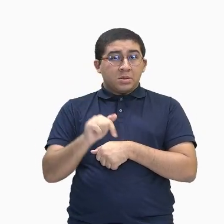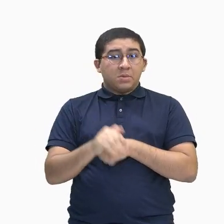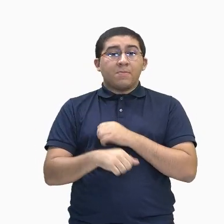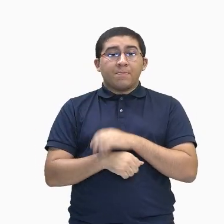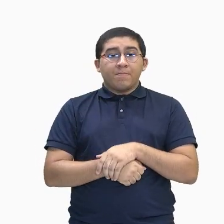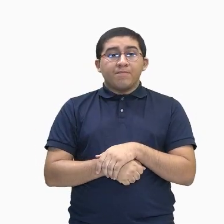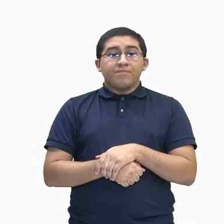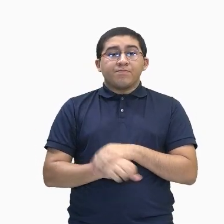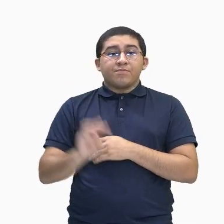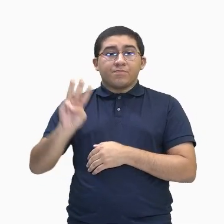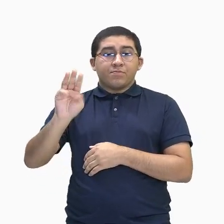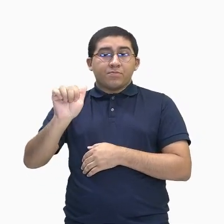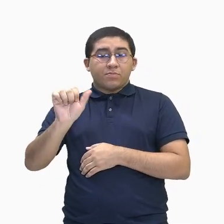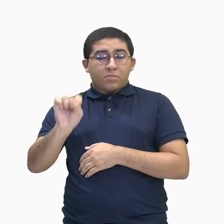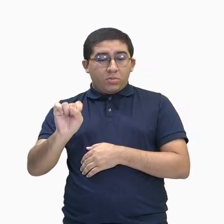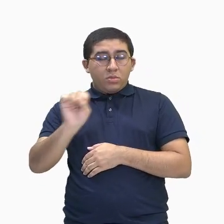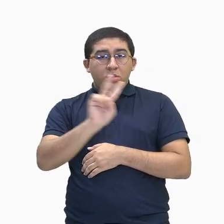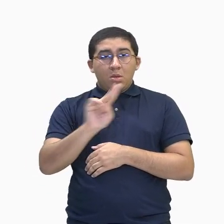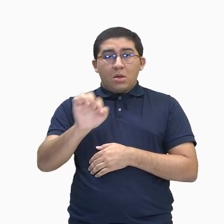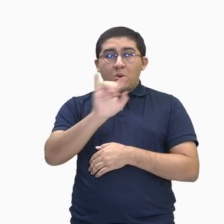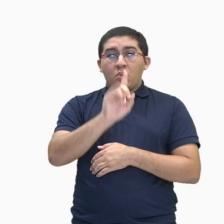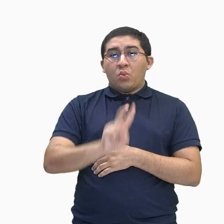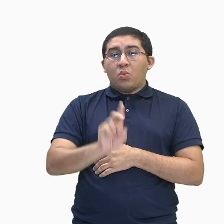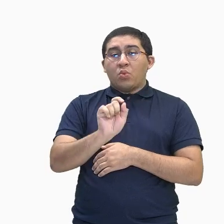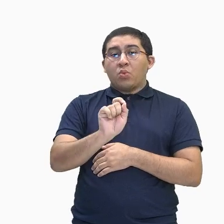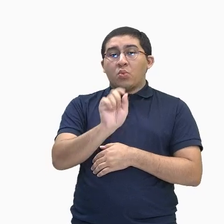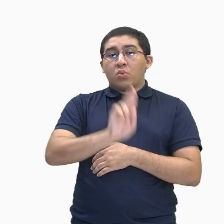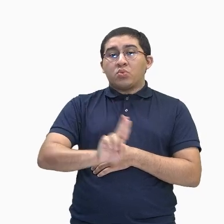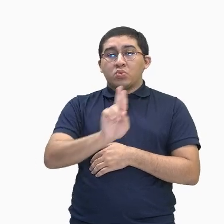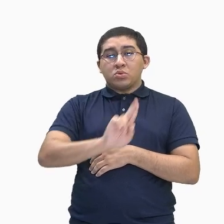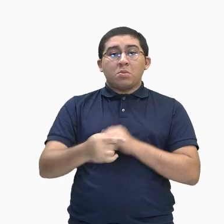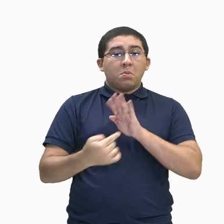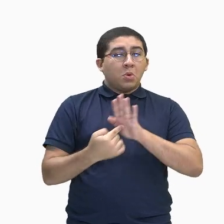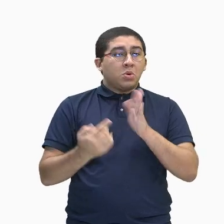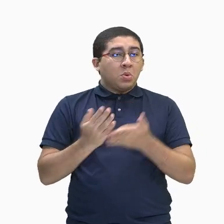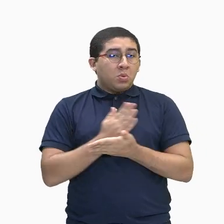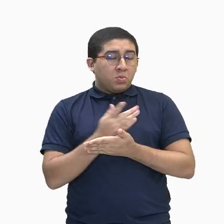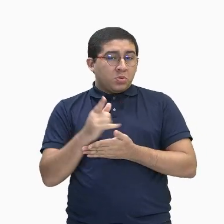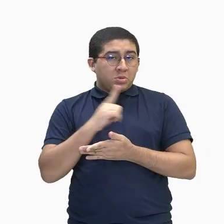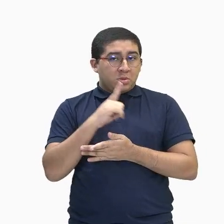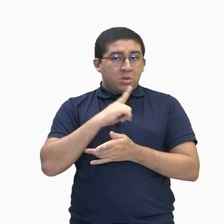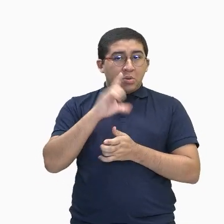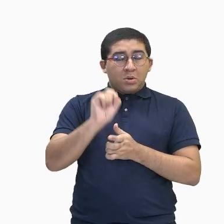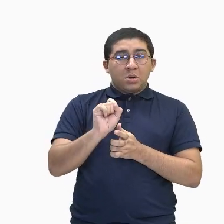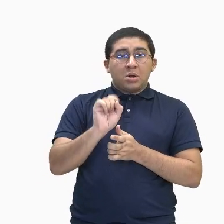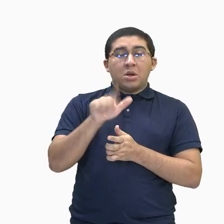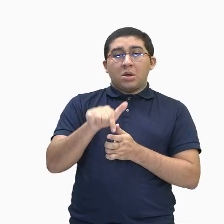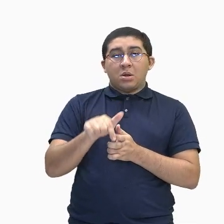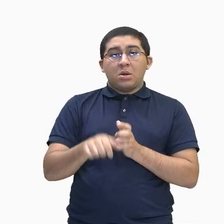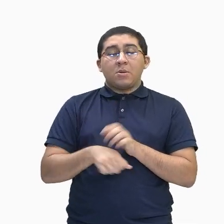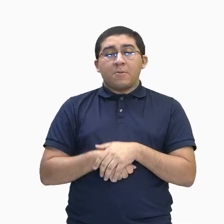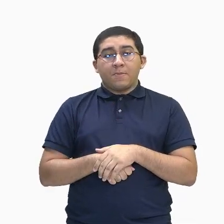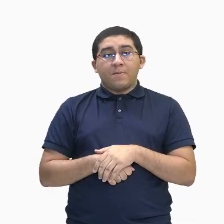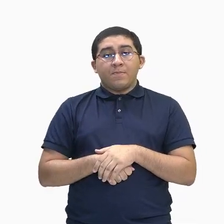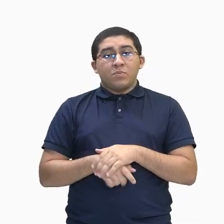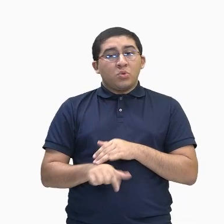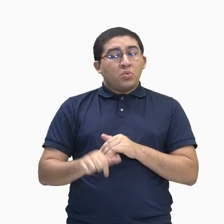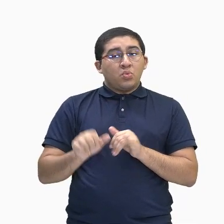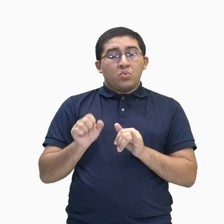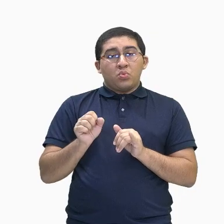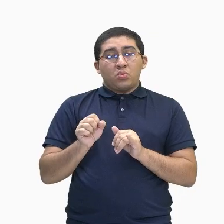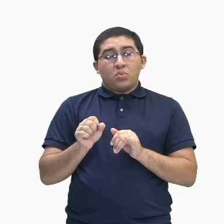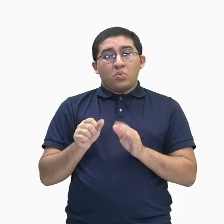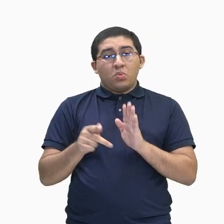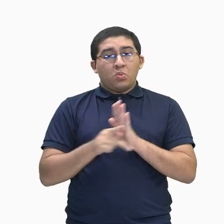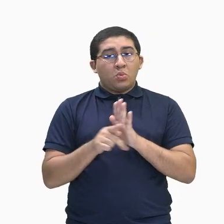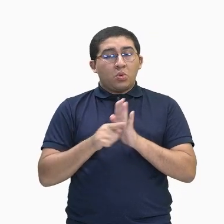vai ser usado para indicar algo que está no singular, tá bom? Por exemplo, eu digo